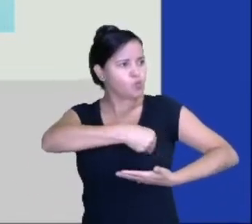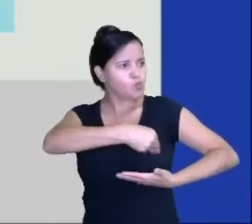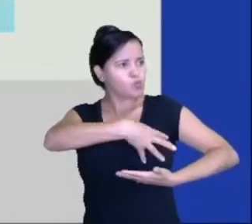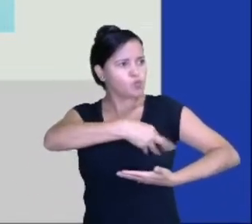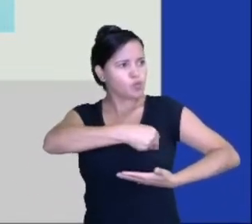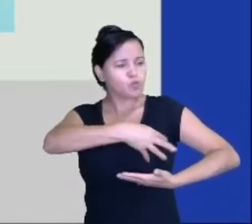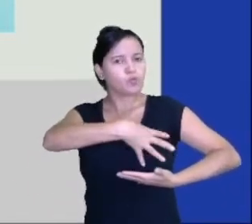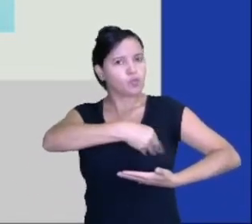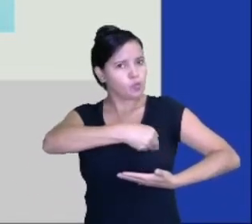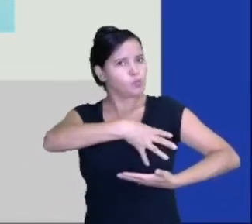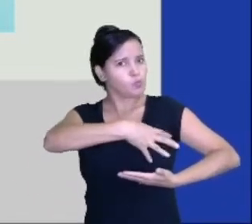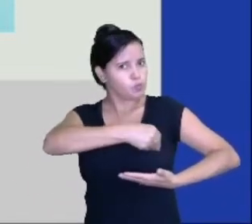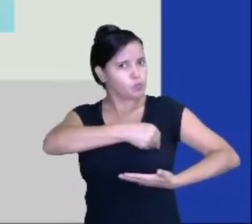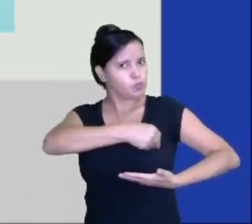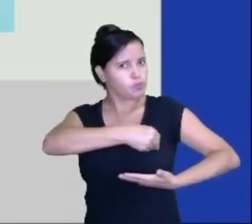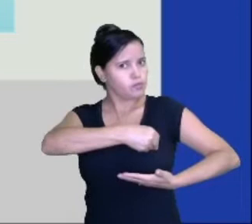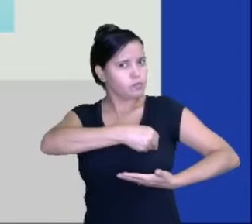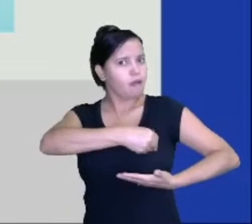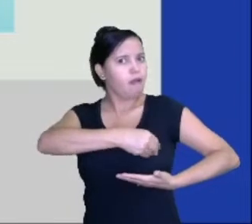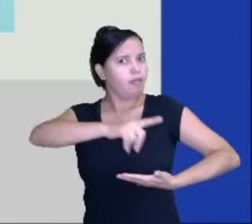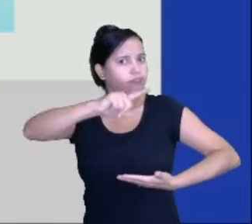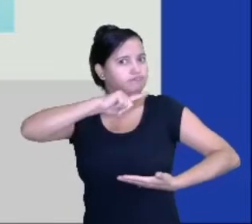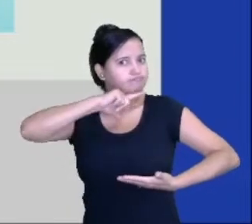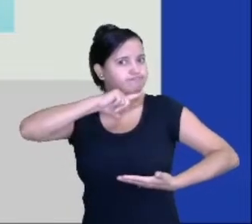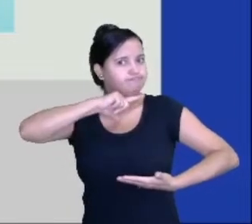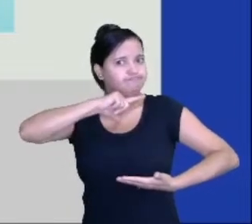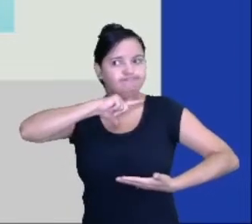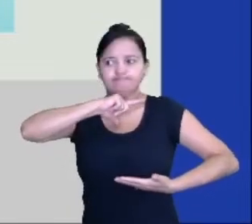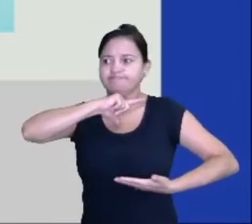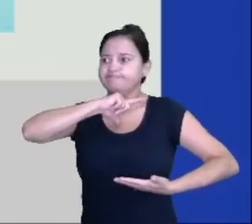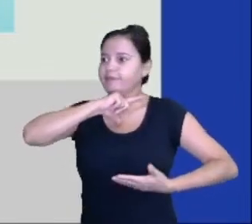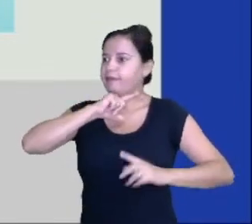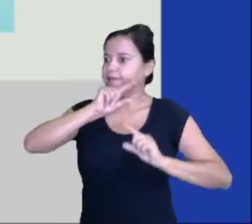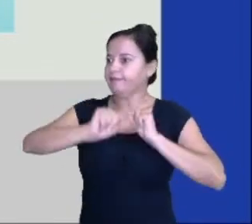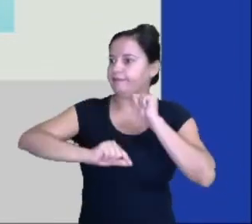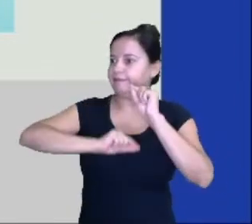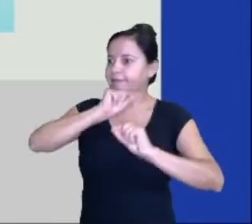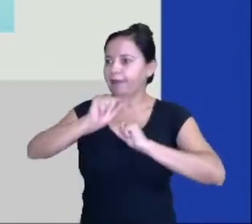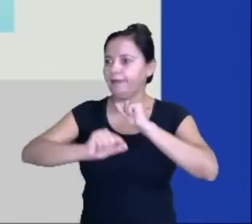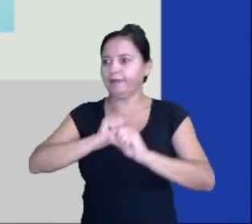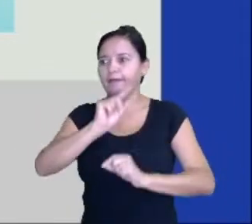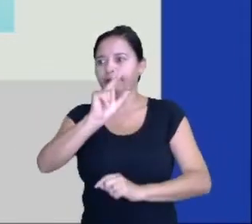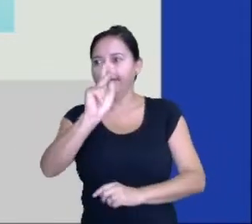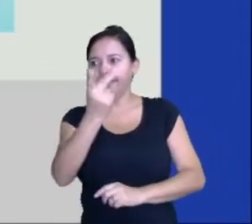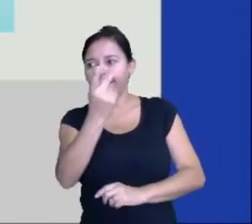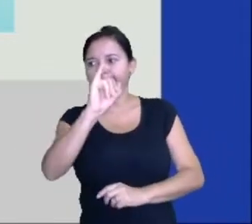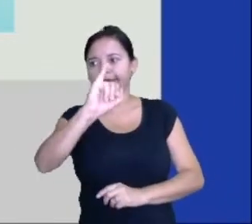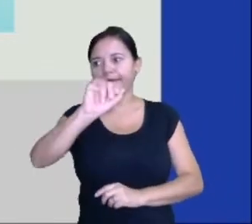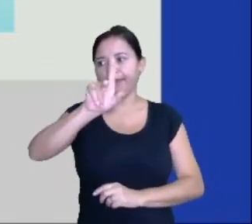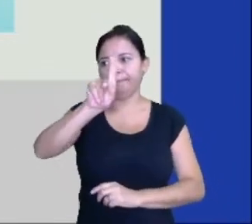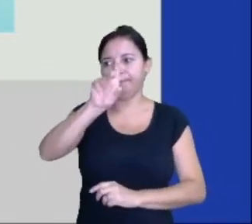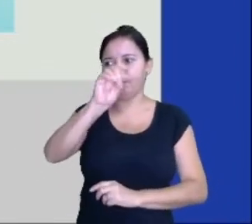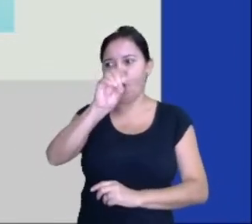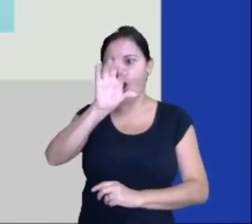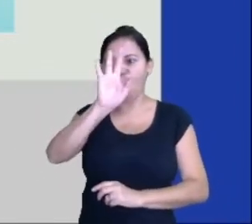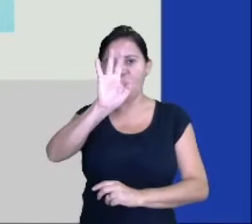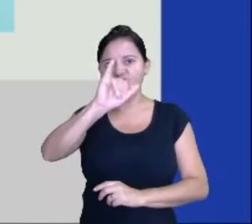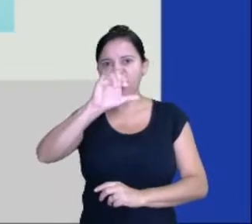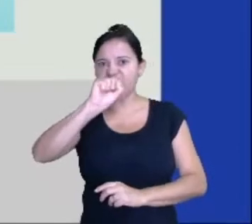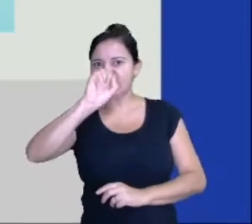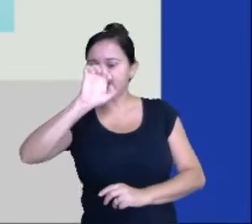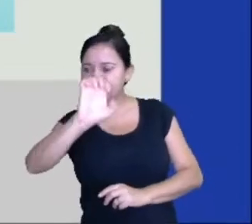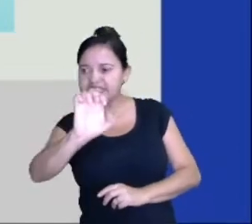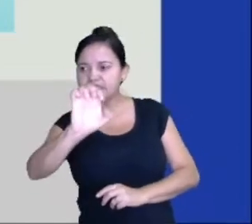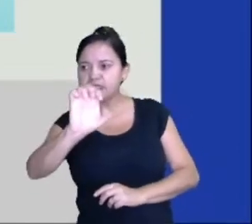da amamentação, enviando um comando à hipófise. A hipófise libera, que no caso aí é a adenohipófise, a prolactina que estimula